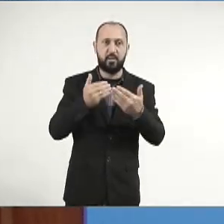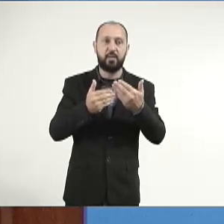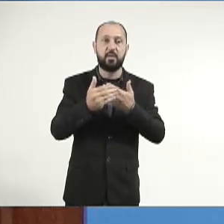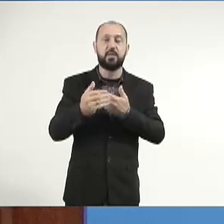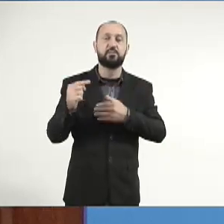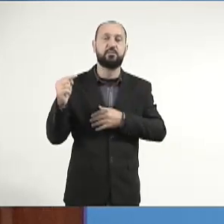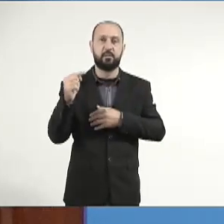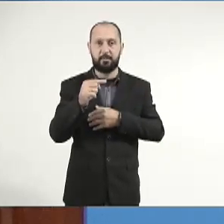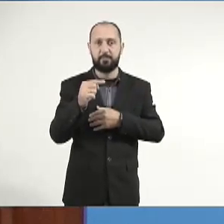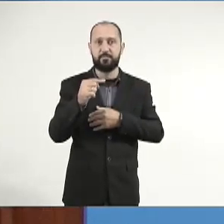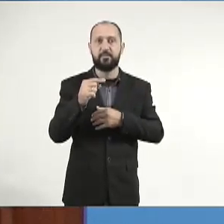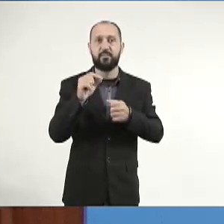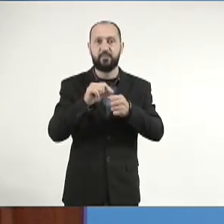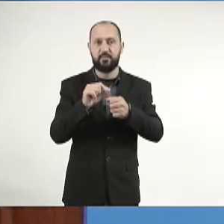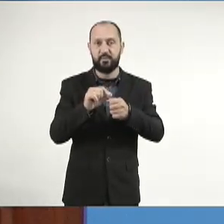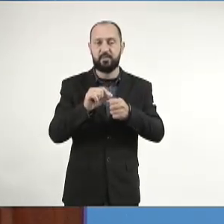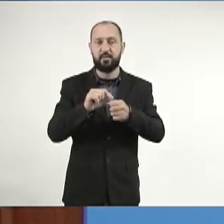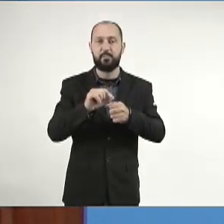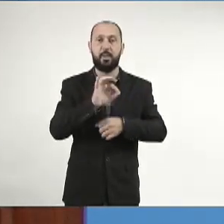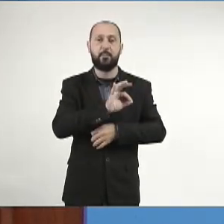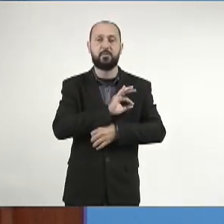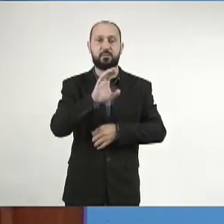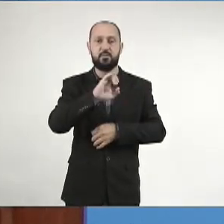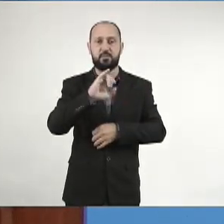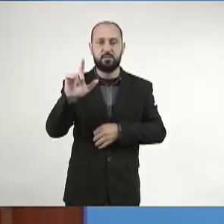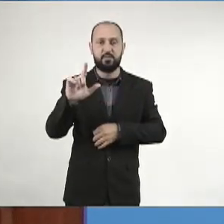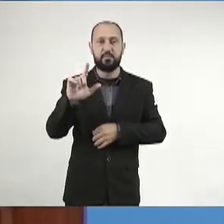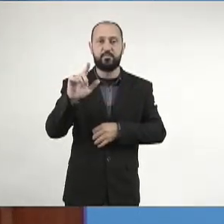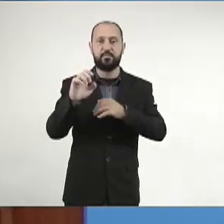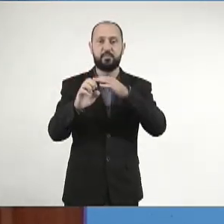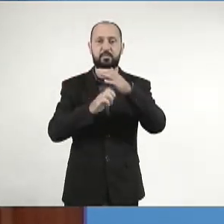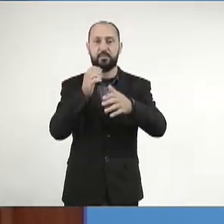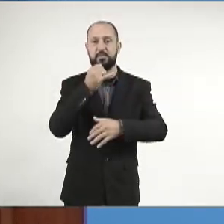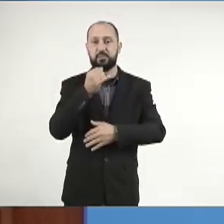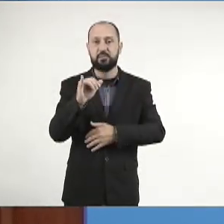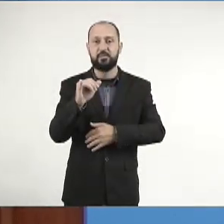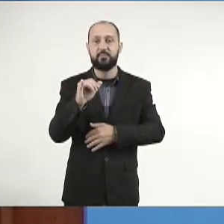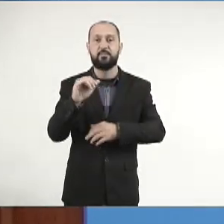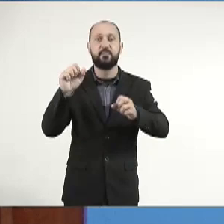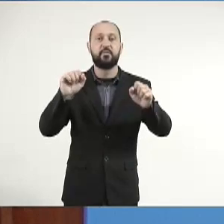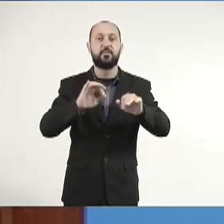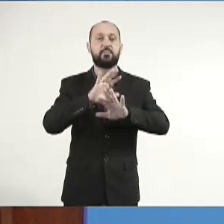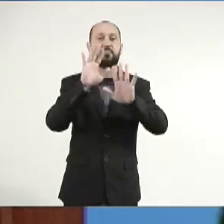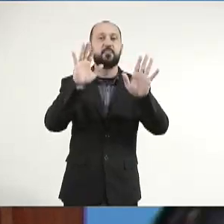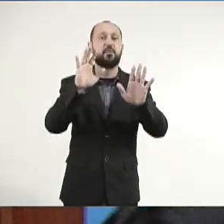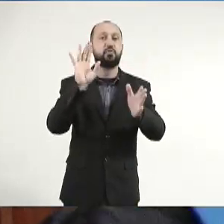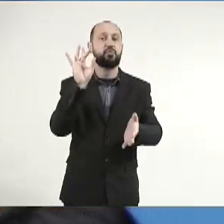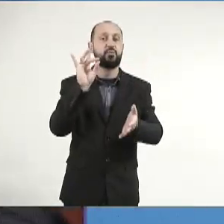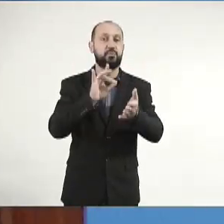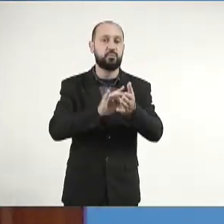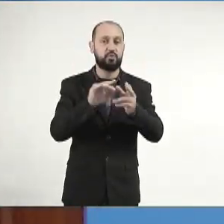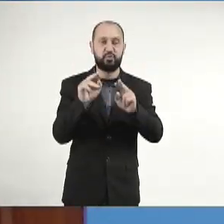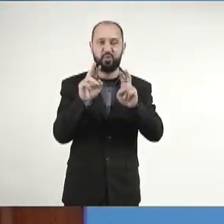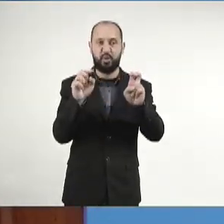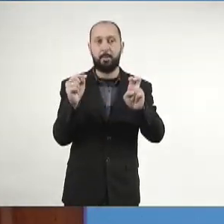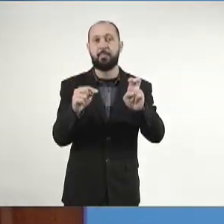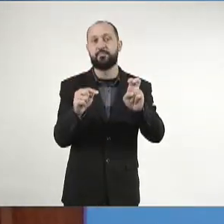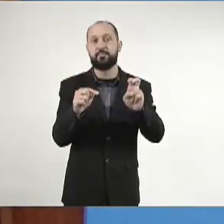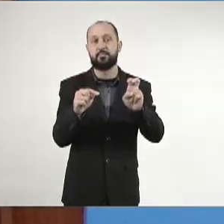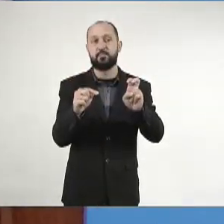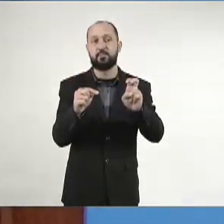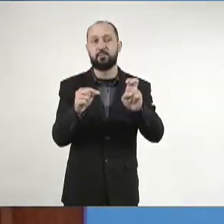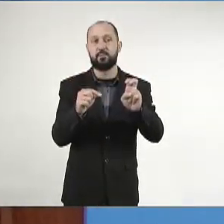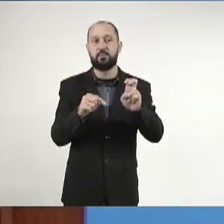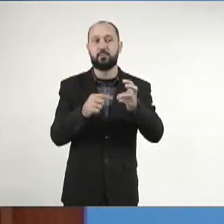operação feita pela Polícia Civil e pela Energisa, para que a gente esclareça definitivamente esse tema aqui. E outra